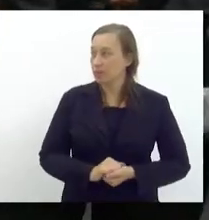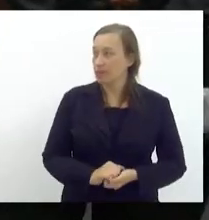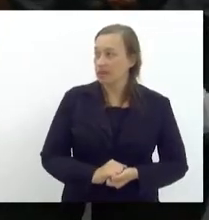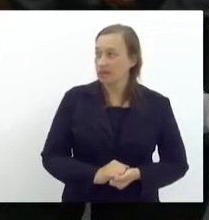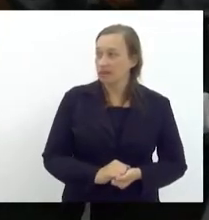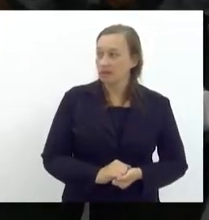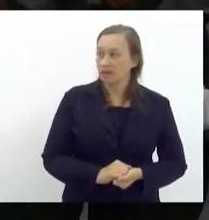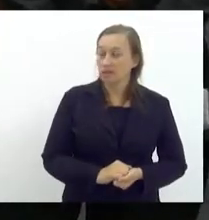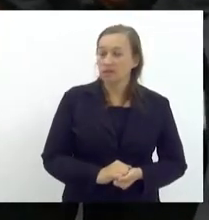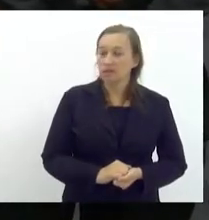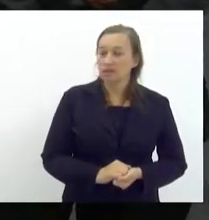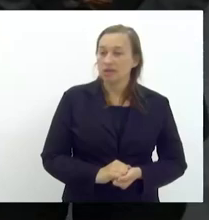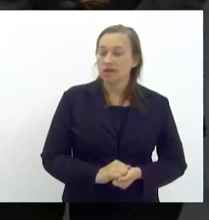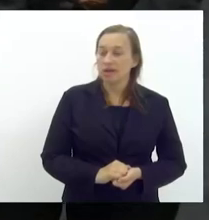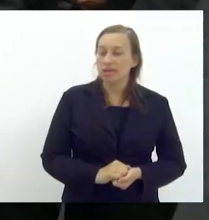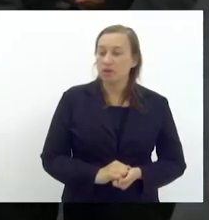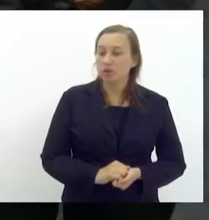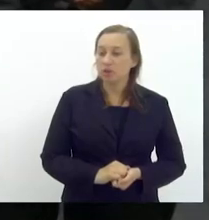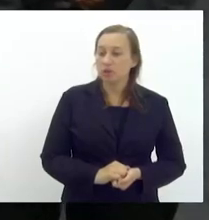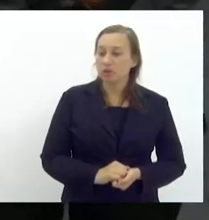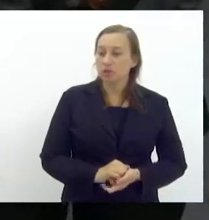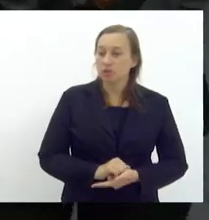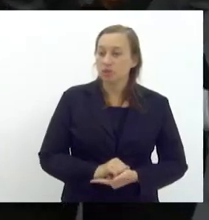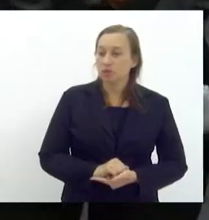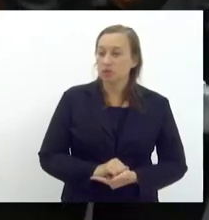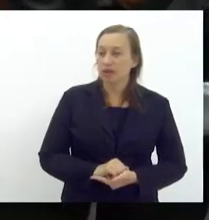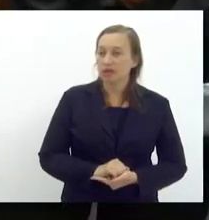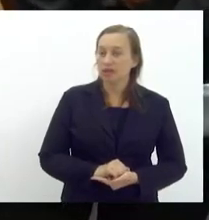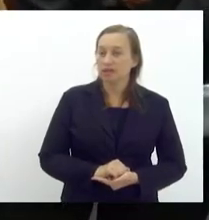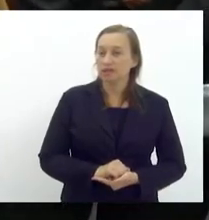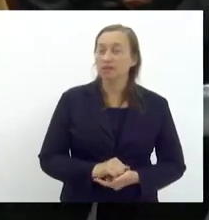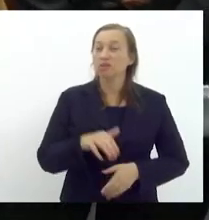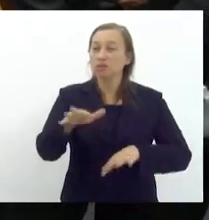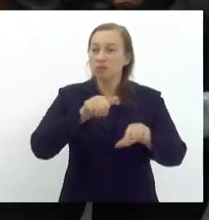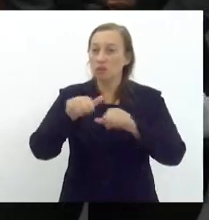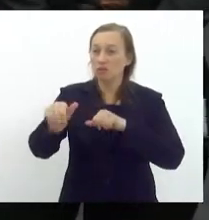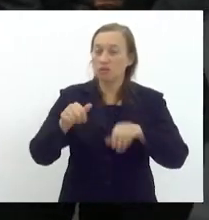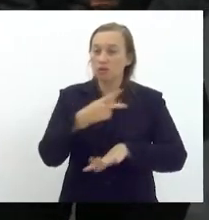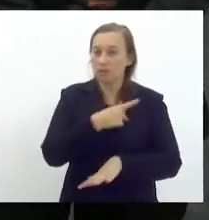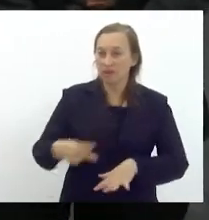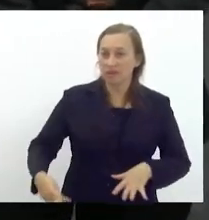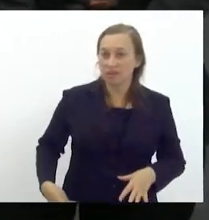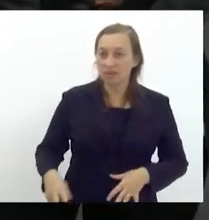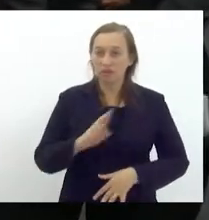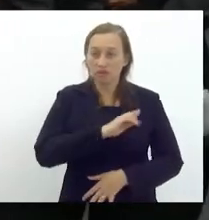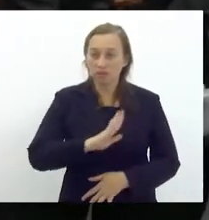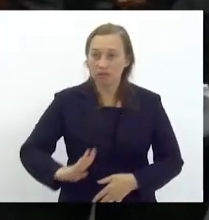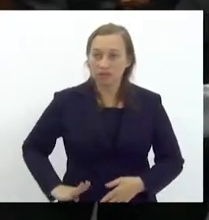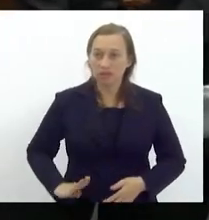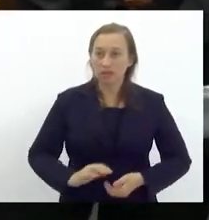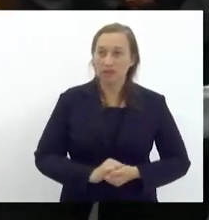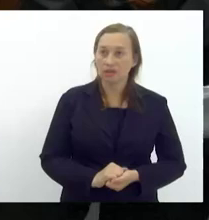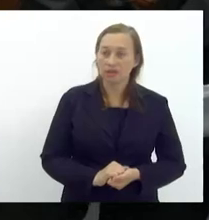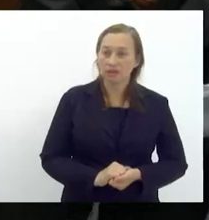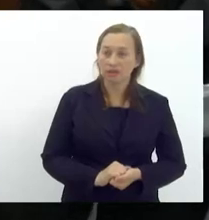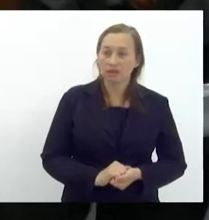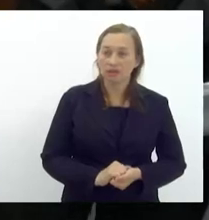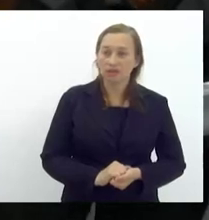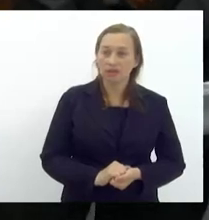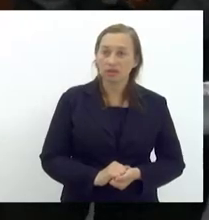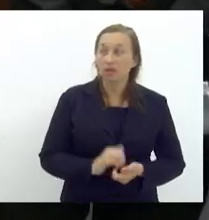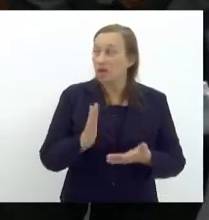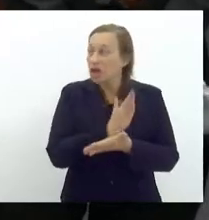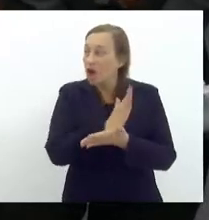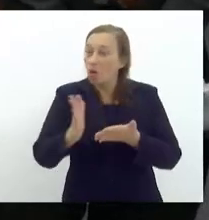a comissão do compras convoca vossa excelência também o presidente Bacelar para passado